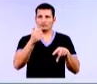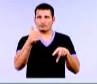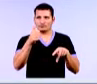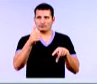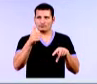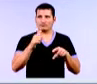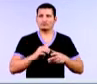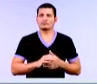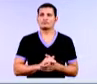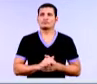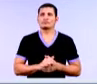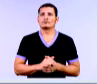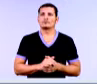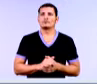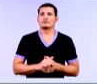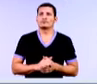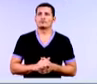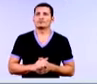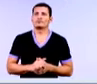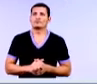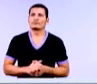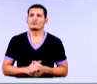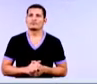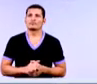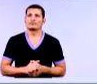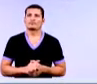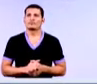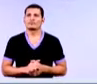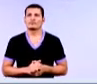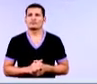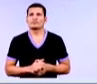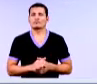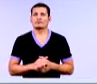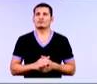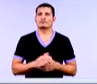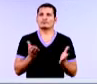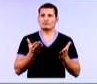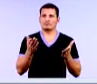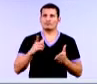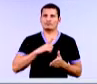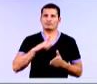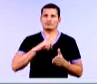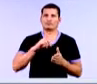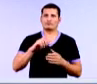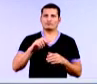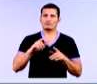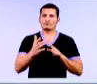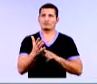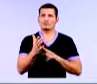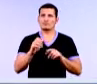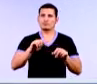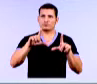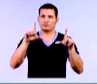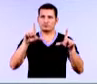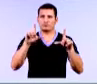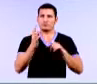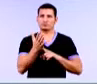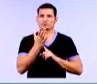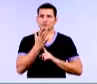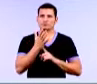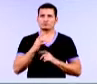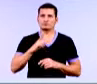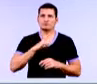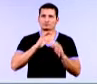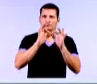dar um OK. Beleza? Olha aqui. Agora nós temos a execução. Olha aqui o console, e nós temos